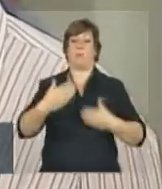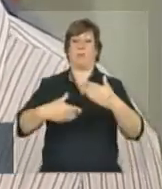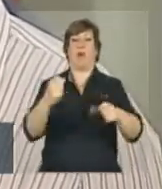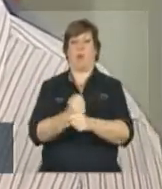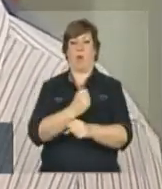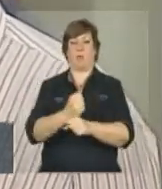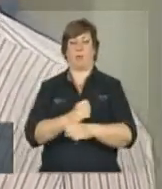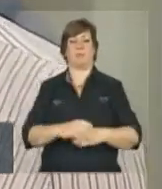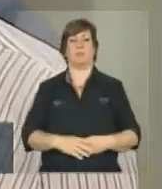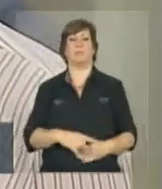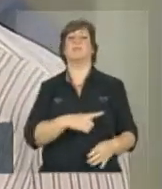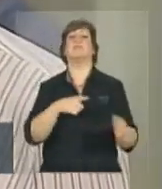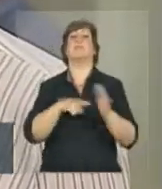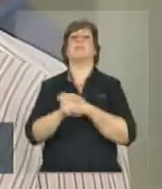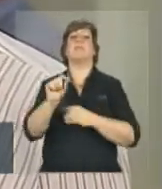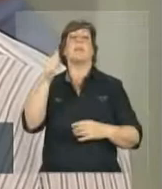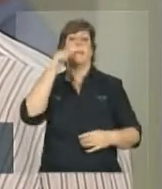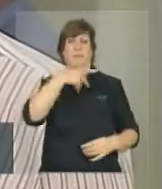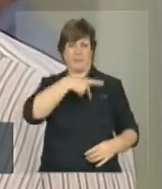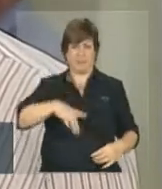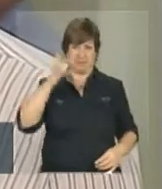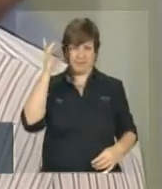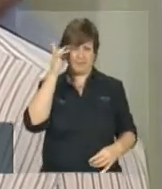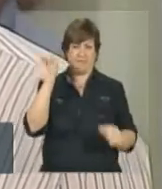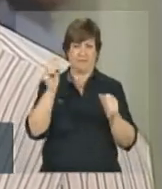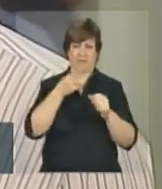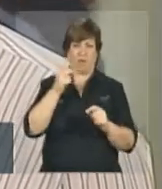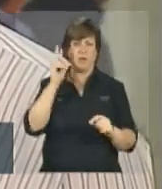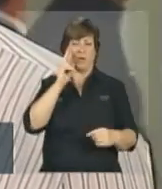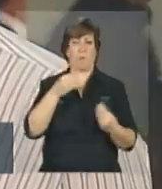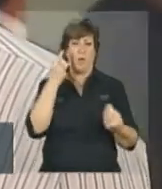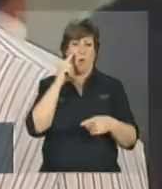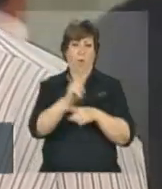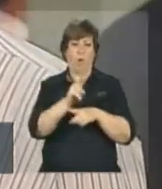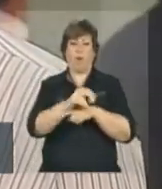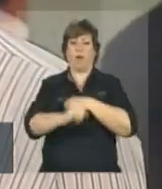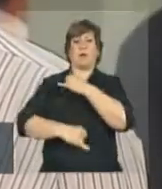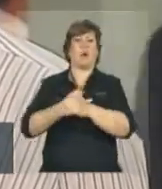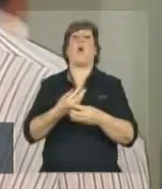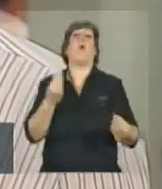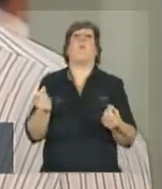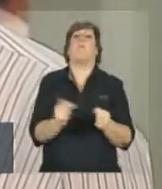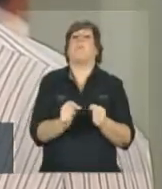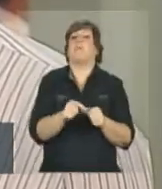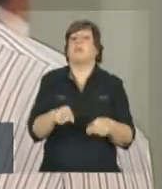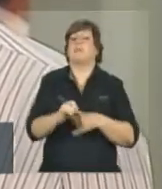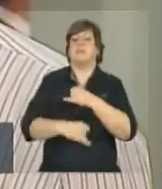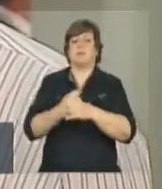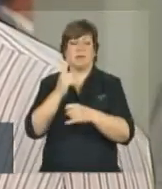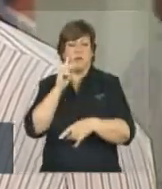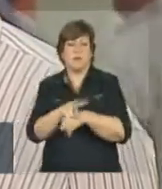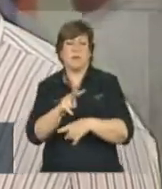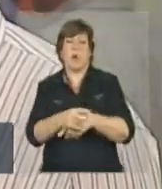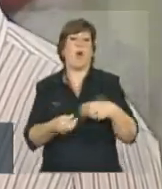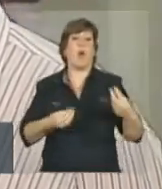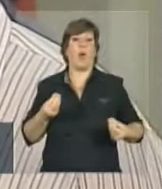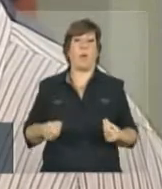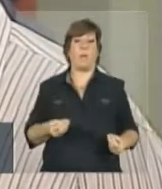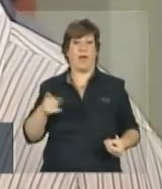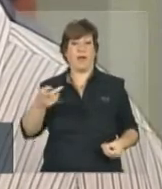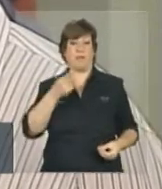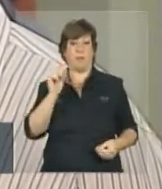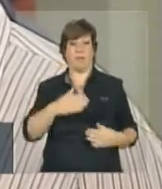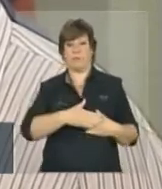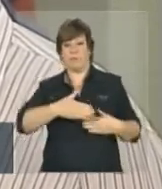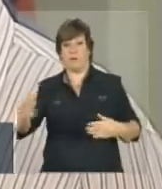das obras. E a presidenta Dilma Rousseff falou de um acompanhamento online. Como ele vai ser feito para, como ela mesma disse, não chegue no